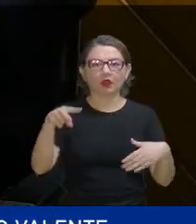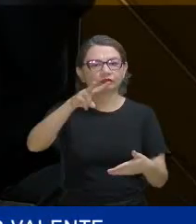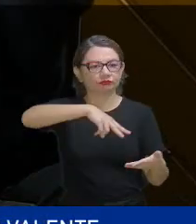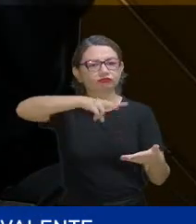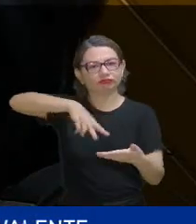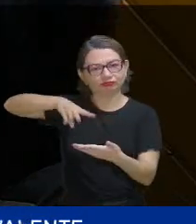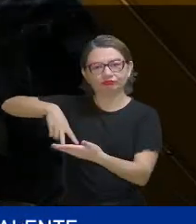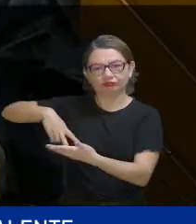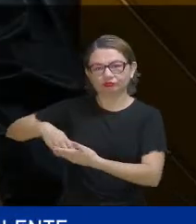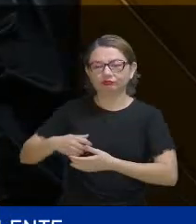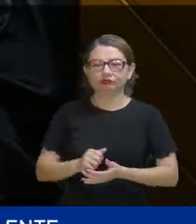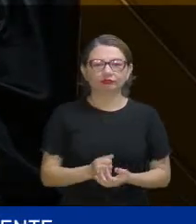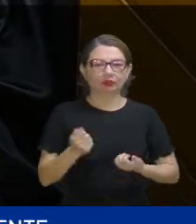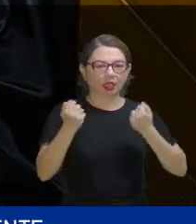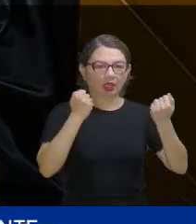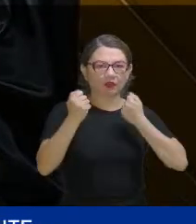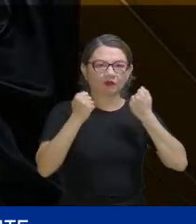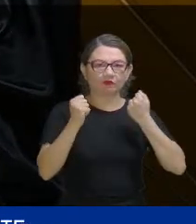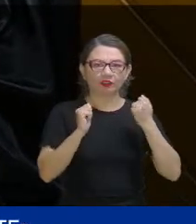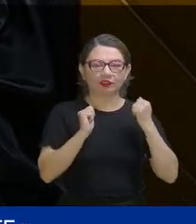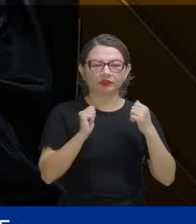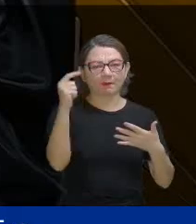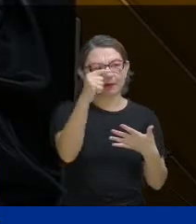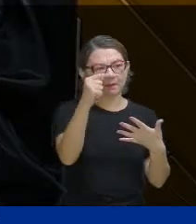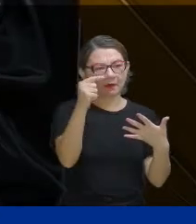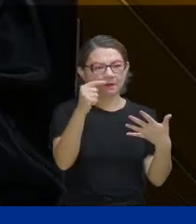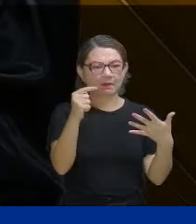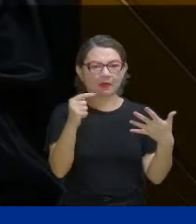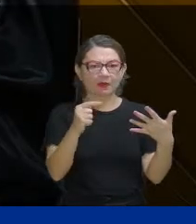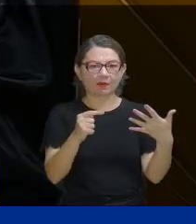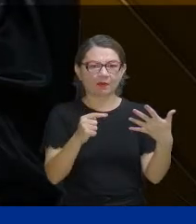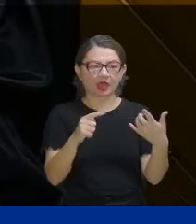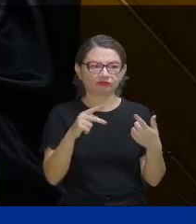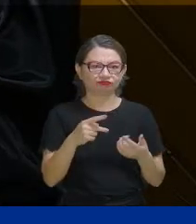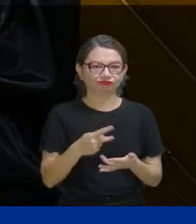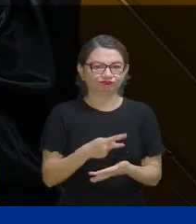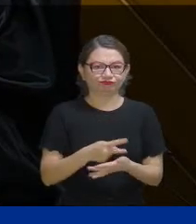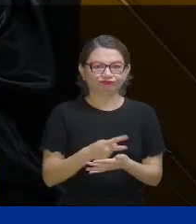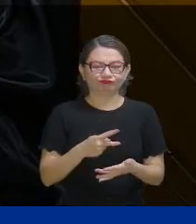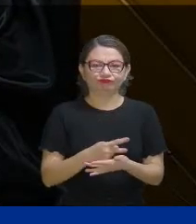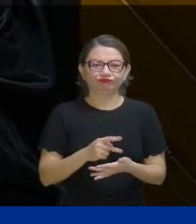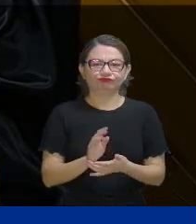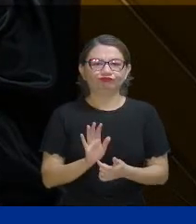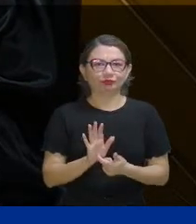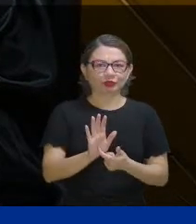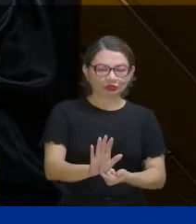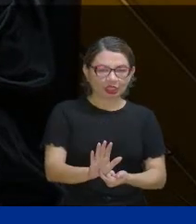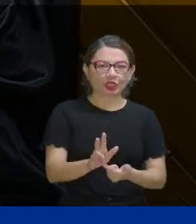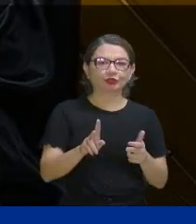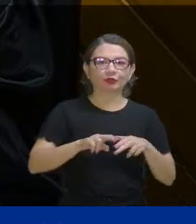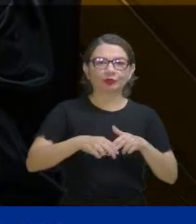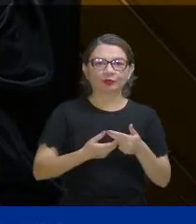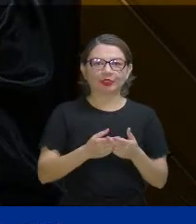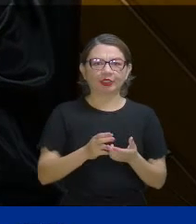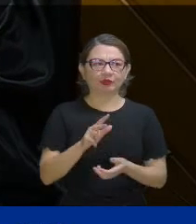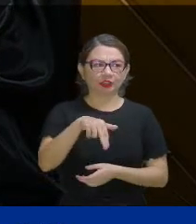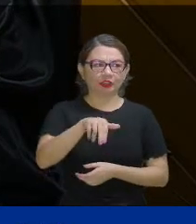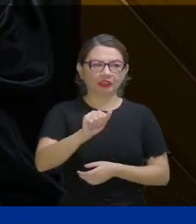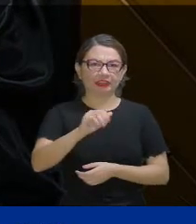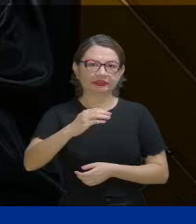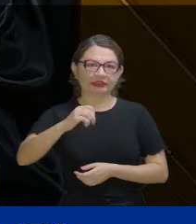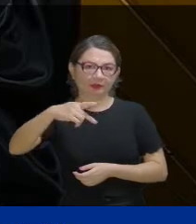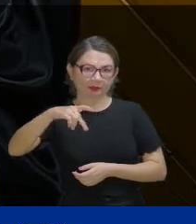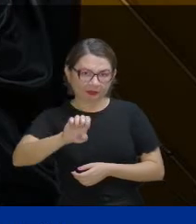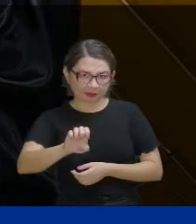Então, eu passo a análise individual das irregularidades acima indigitadas pela unidade técnica. O descumprimento